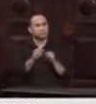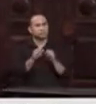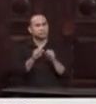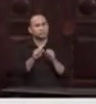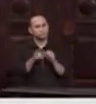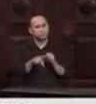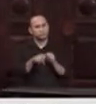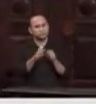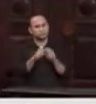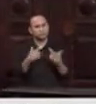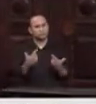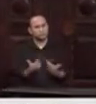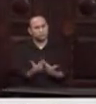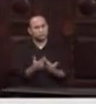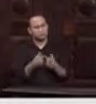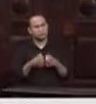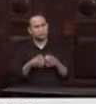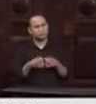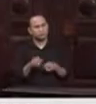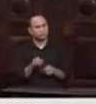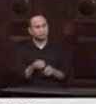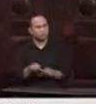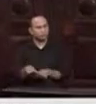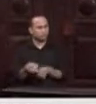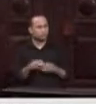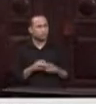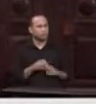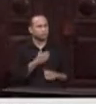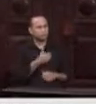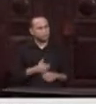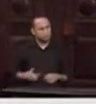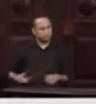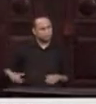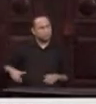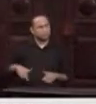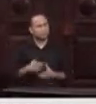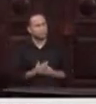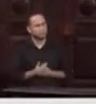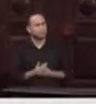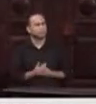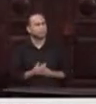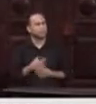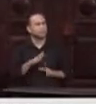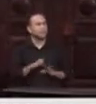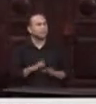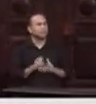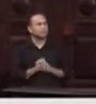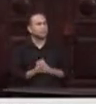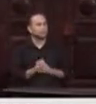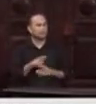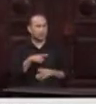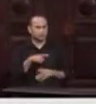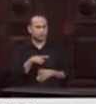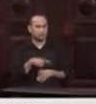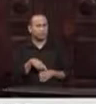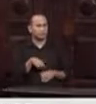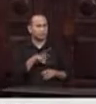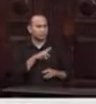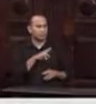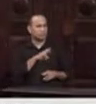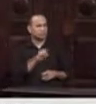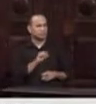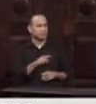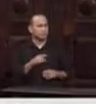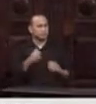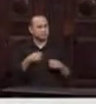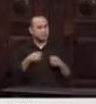por iniciativa da Comissão de Educação, ou seja, não é um órgão governamental, dialoga com o governo, evidentemente, mas tem uma margem de autonomia que